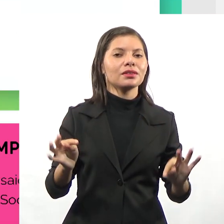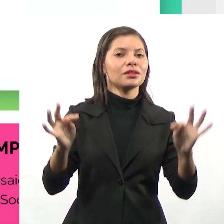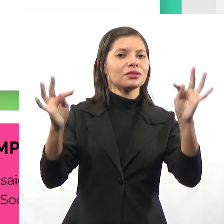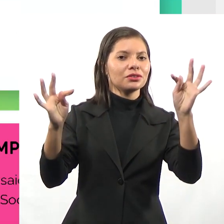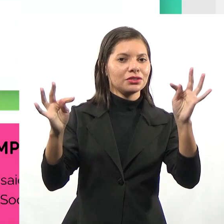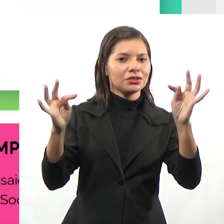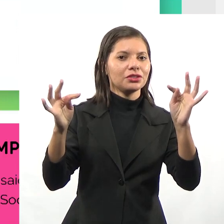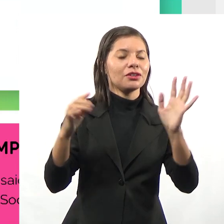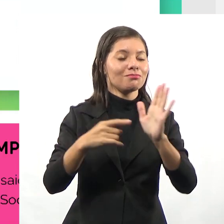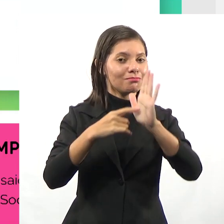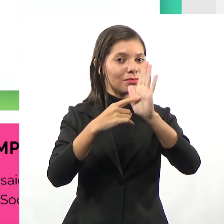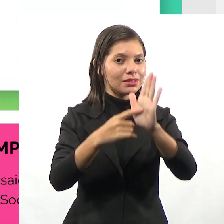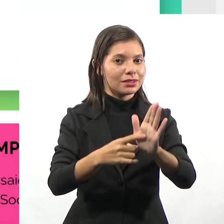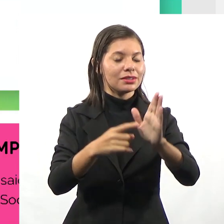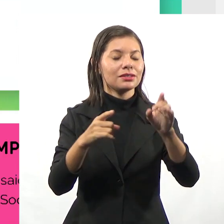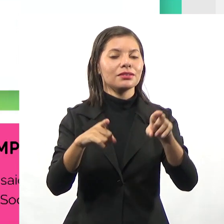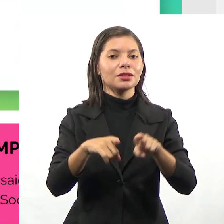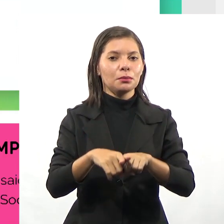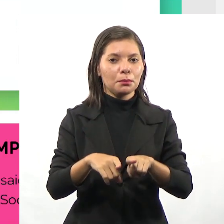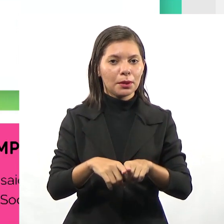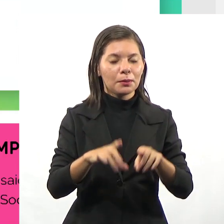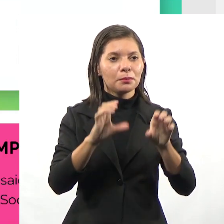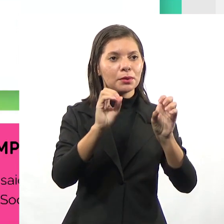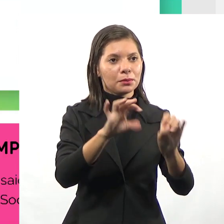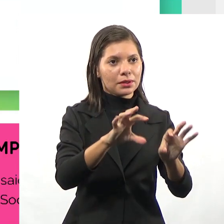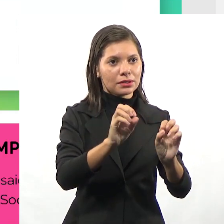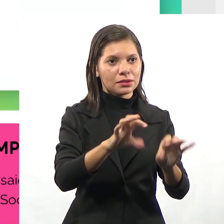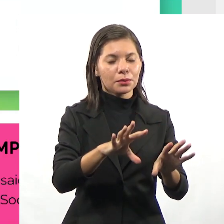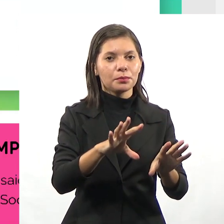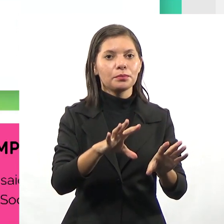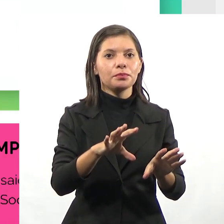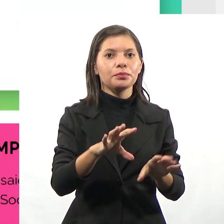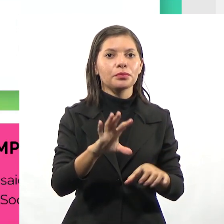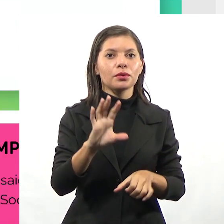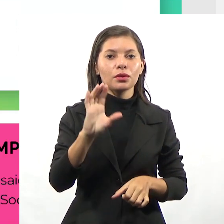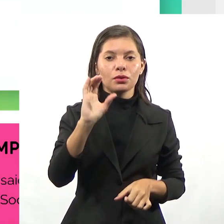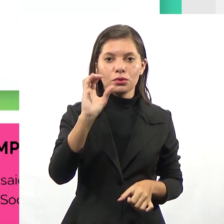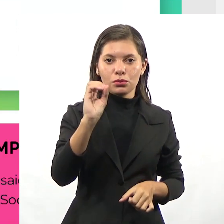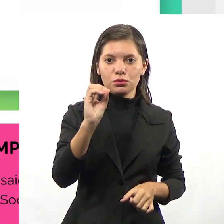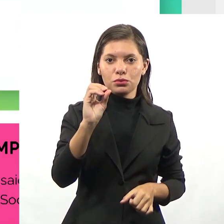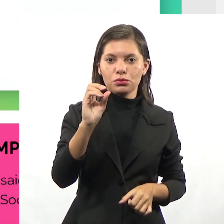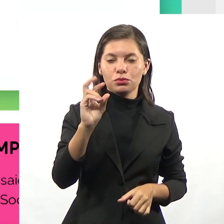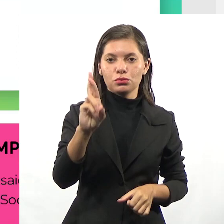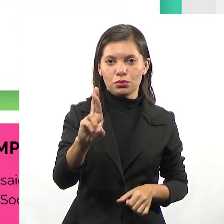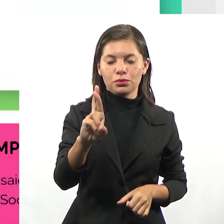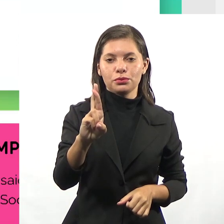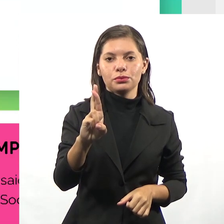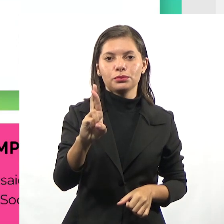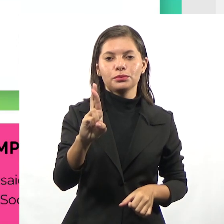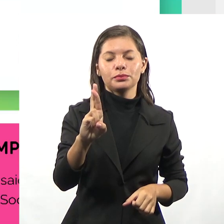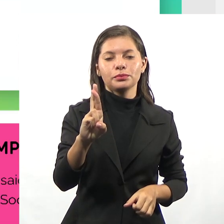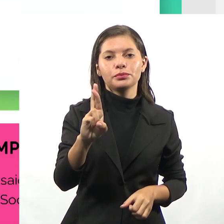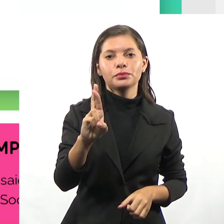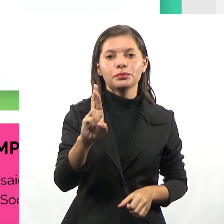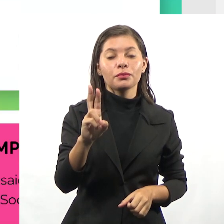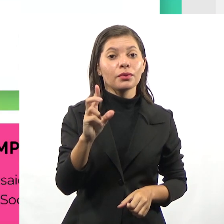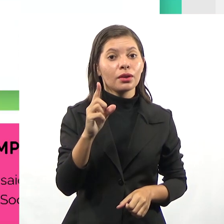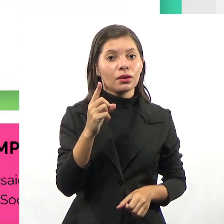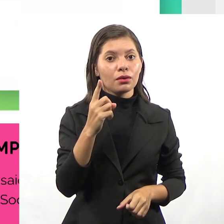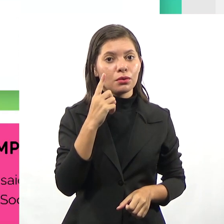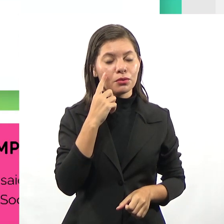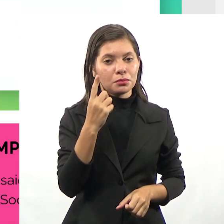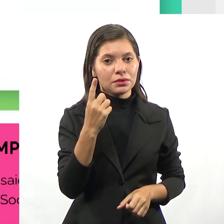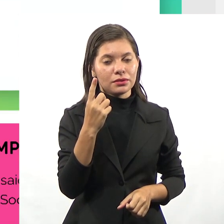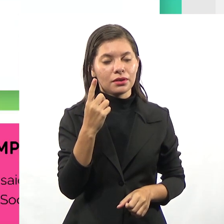termo tecnologia, vai ter que aparecer o termo educação. O OR, ou o OU, traduzindo para o